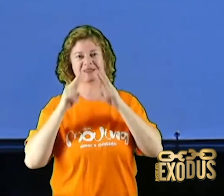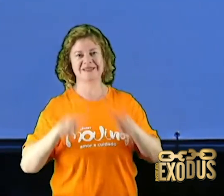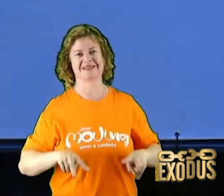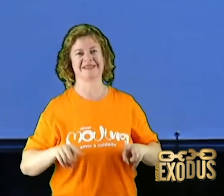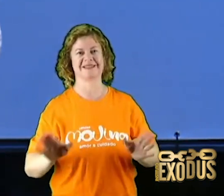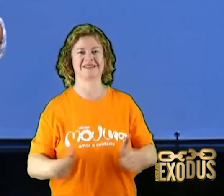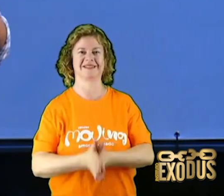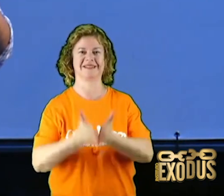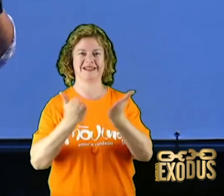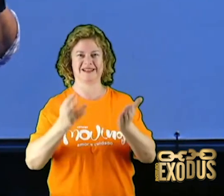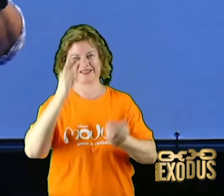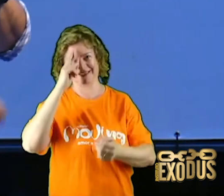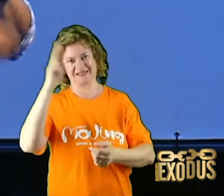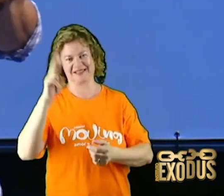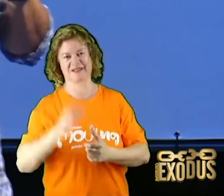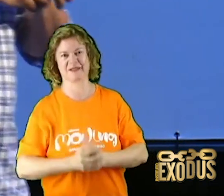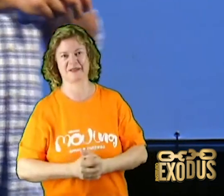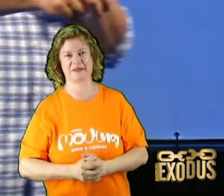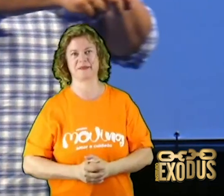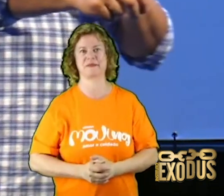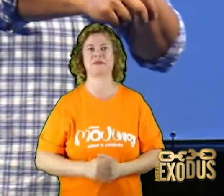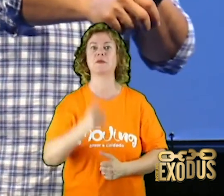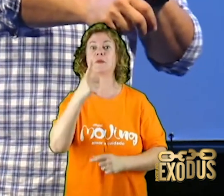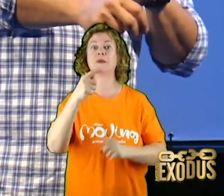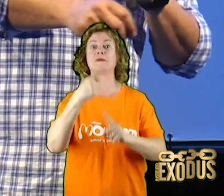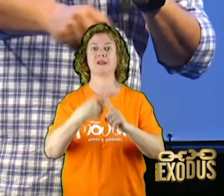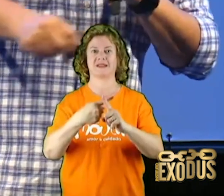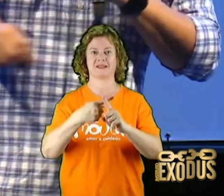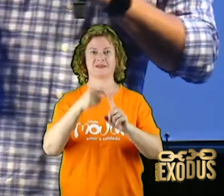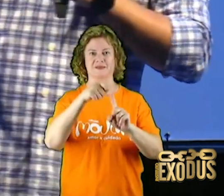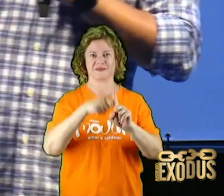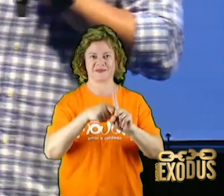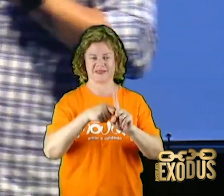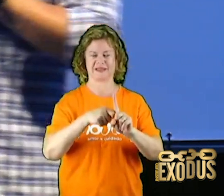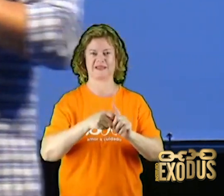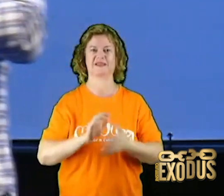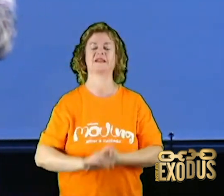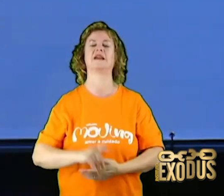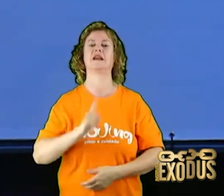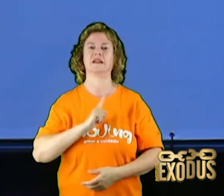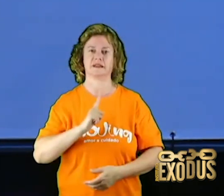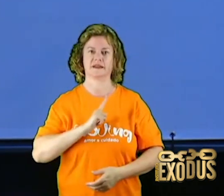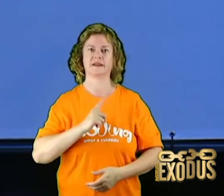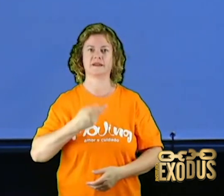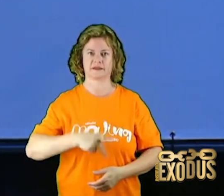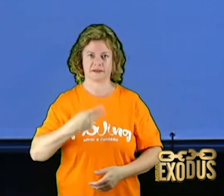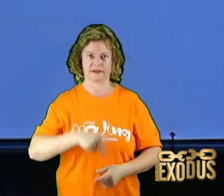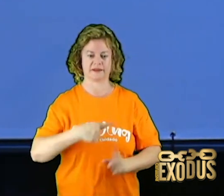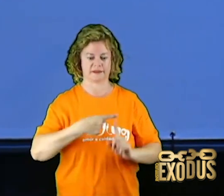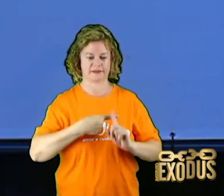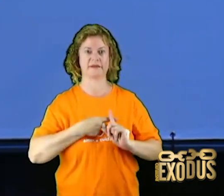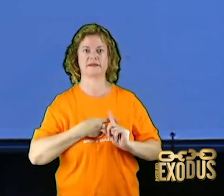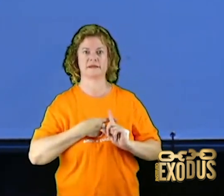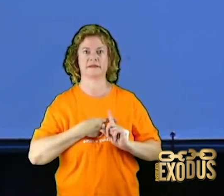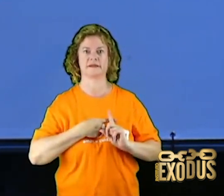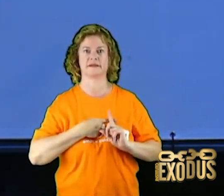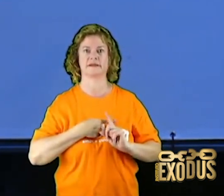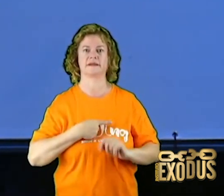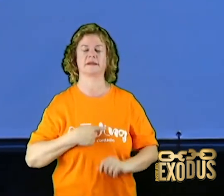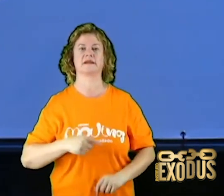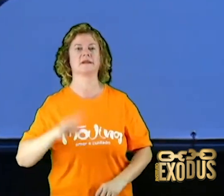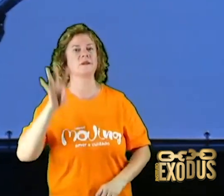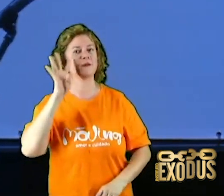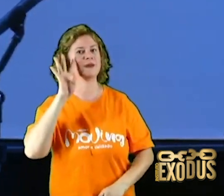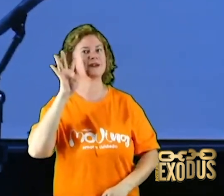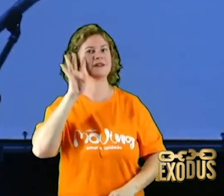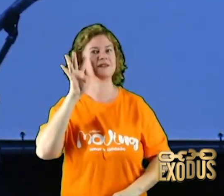do Senhor. Uma vez por mês, nós teremos aqui, em Bom Retiro, uma quarta fase